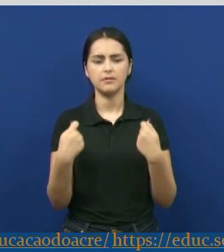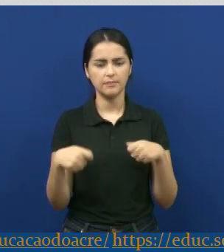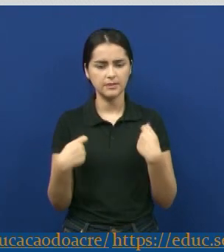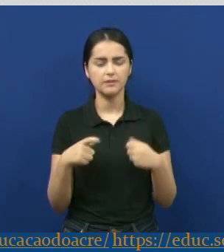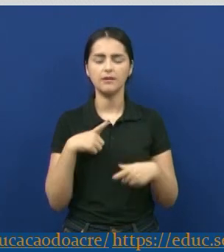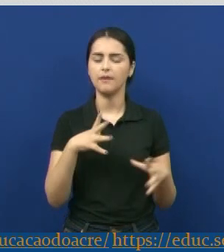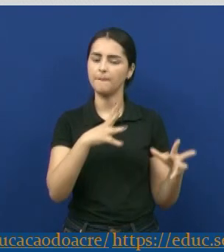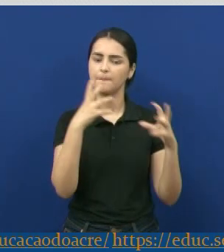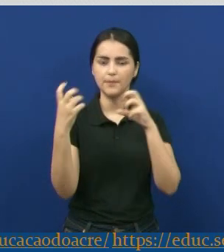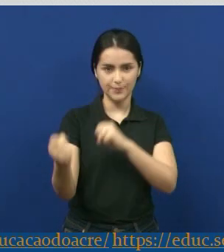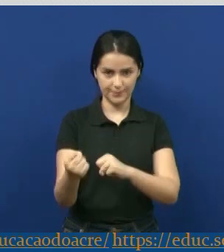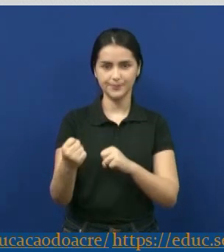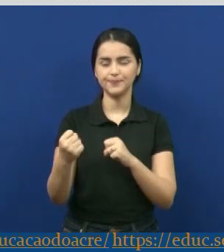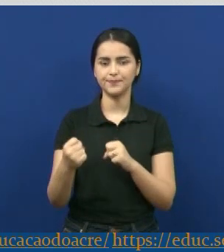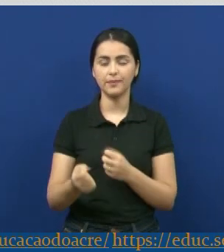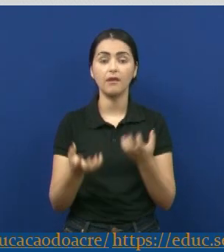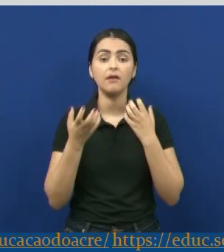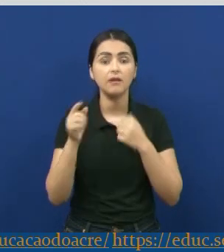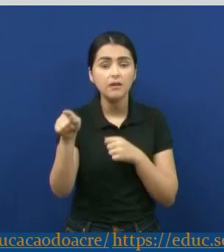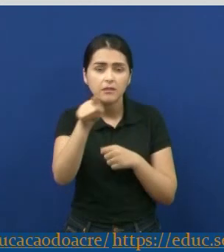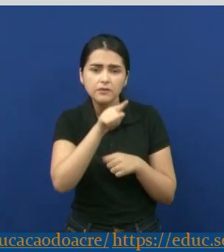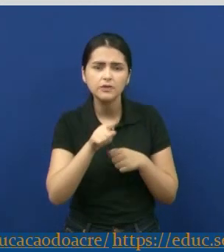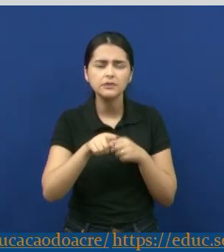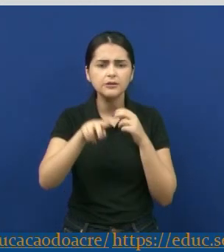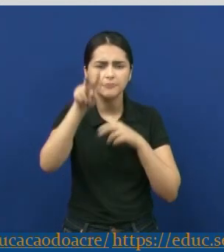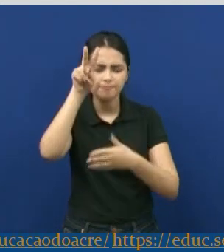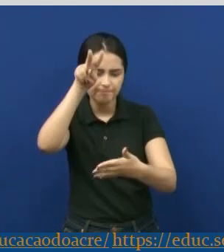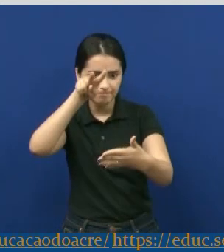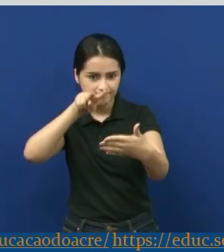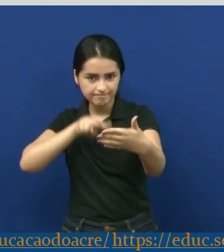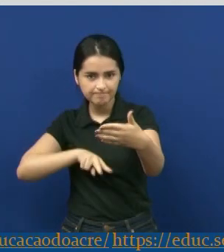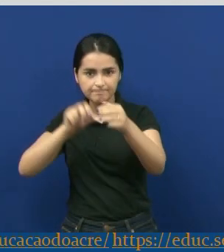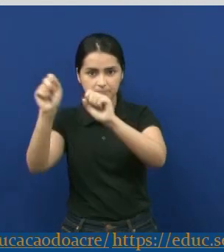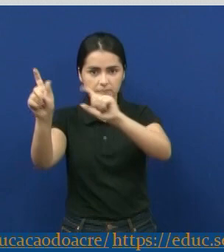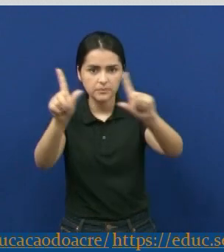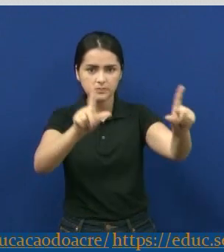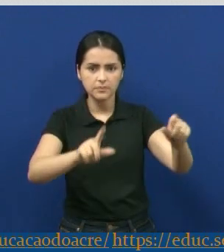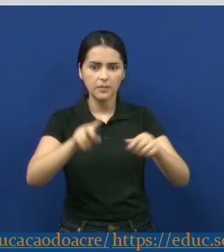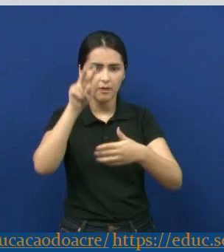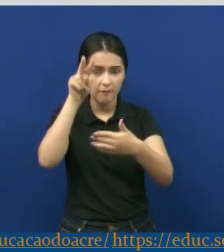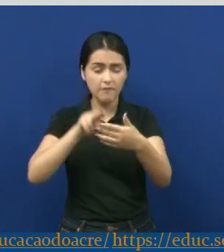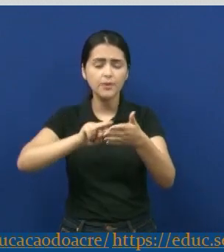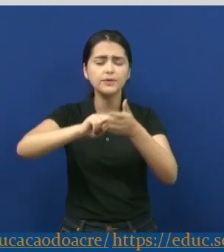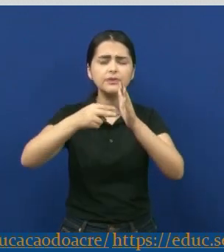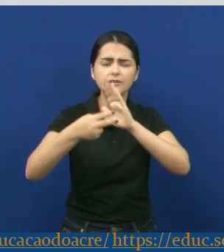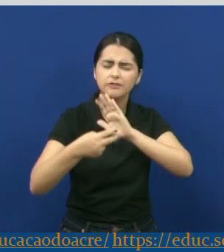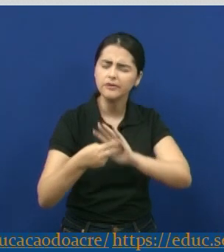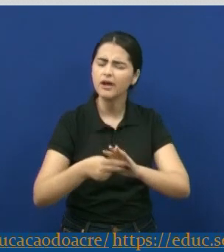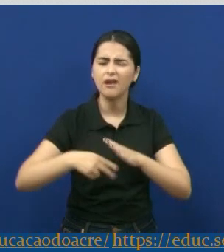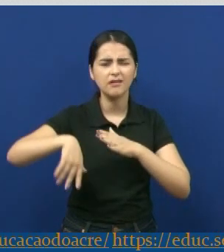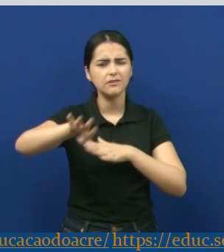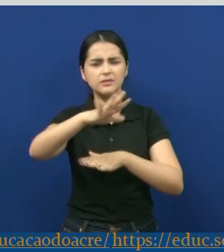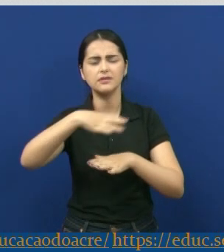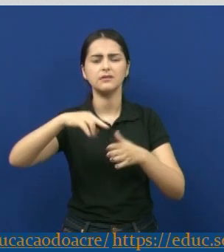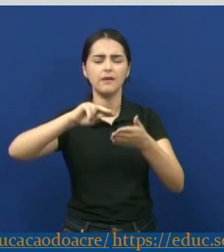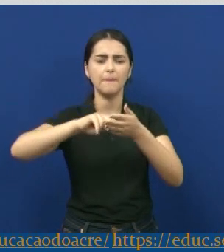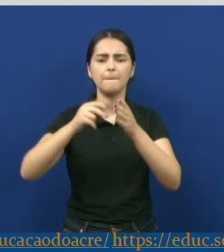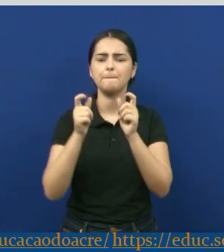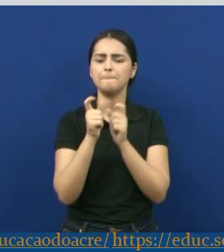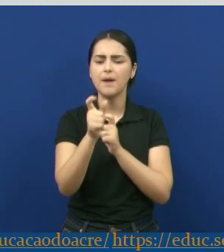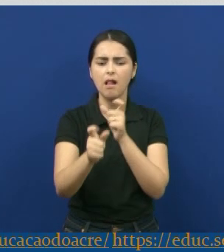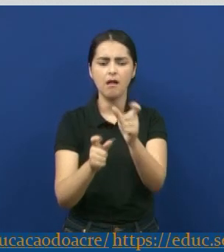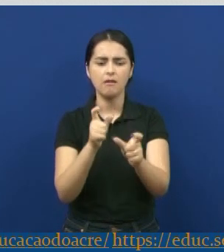de poder. Eu quero que vocês observem este slide e vejam aí o significado mais geral da palavra